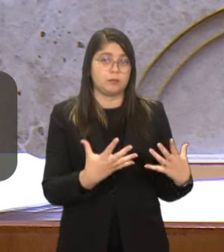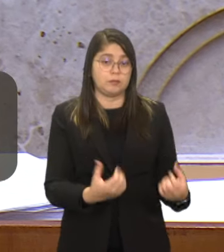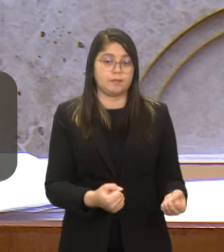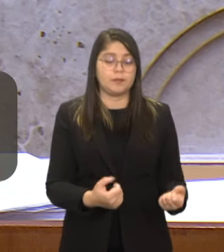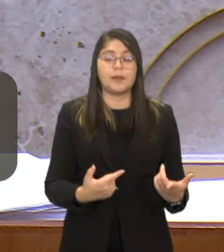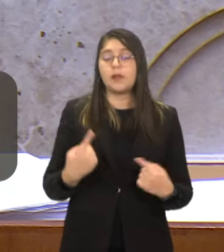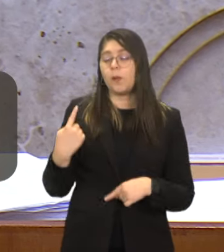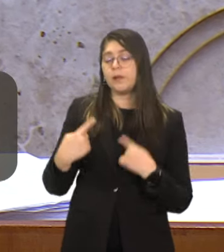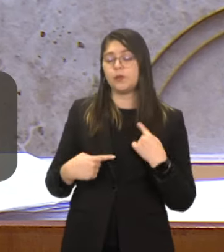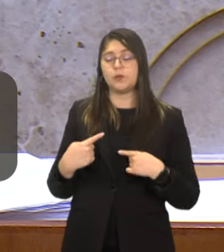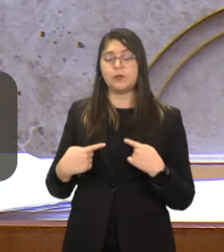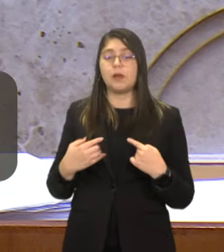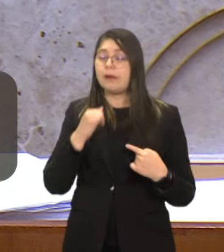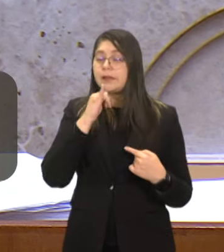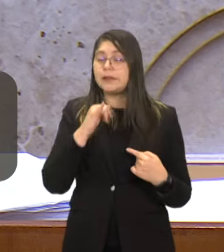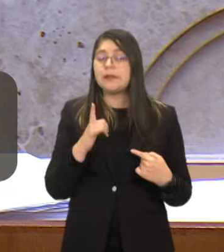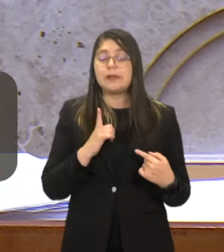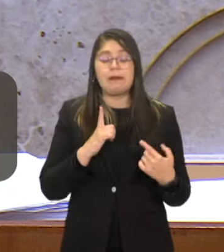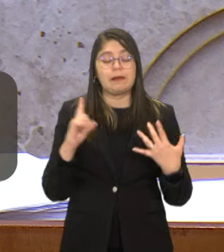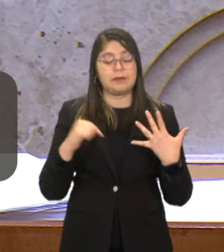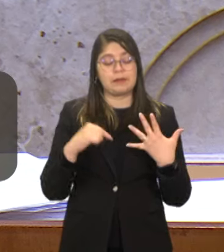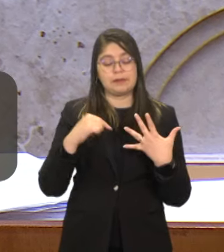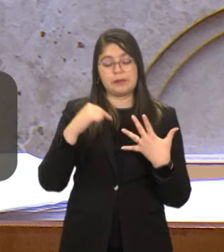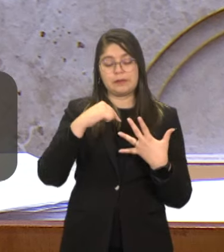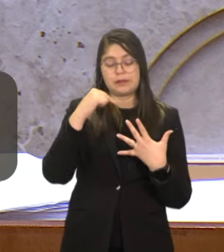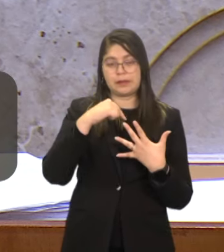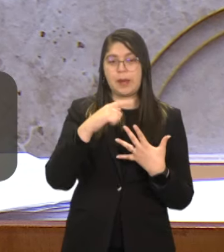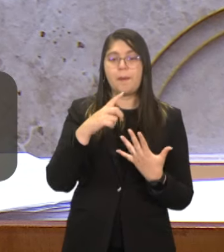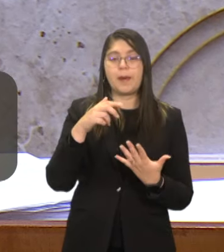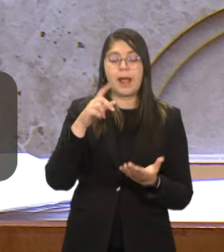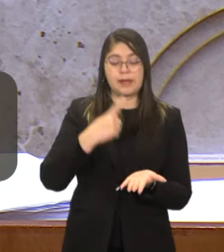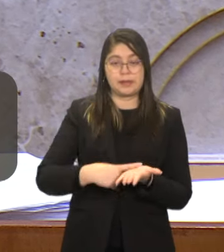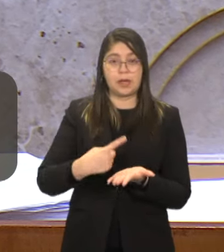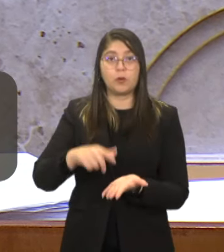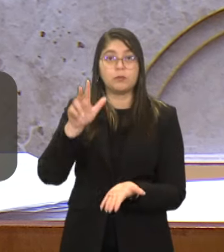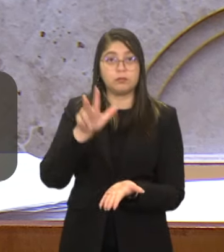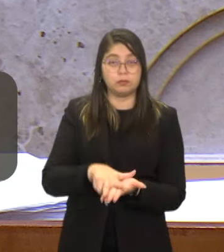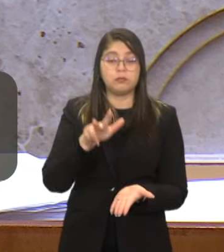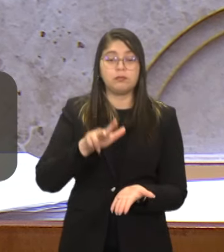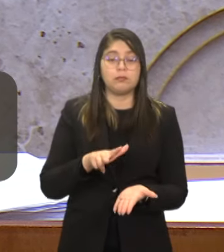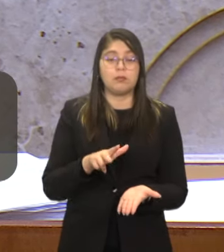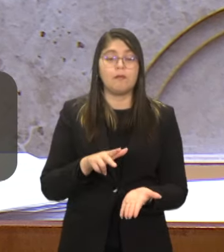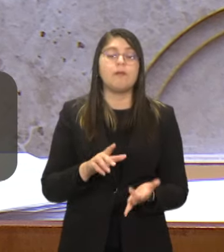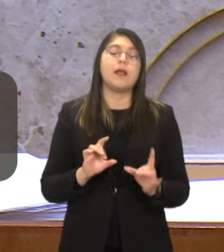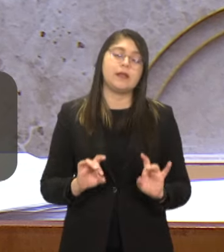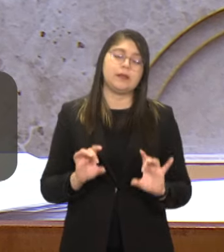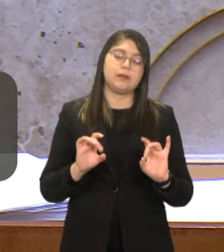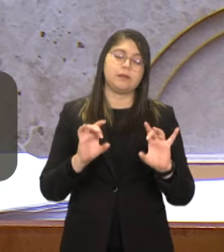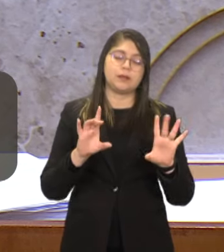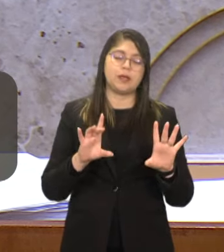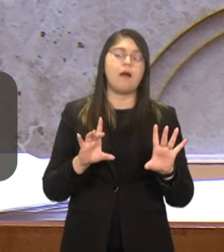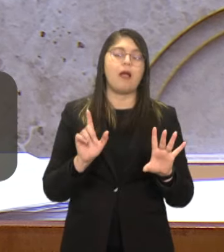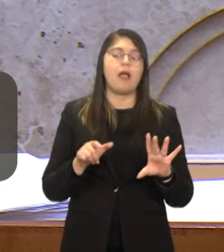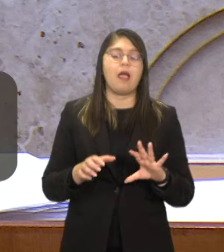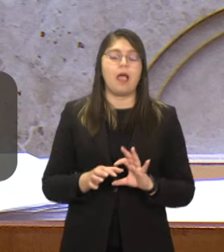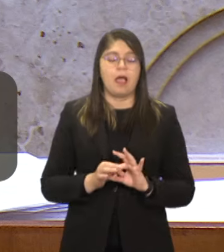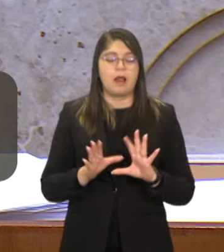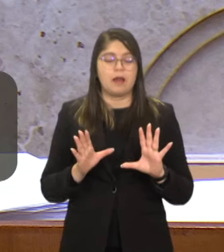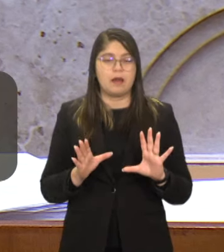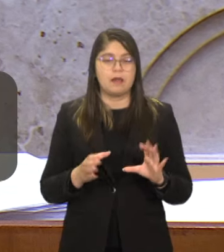discussão é se estão presentes os requisitos para homologação do acordo, em especial a livre manifestação das